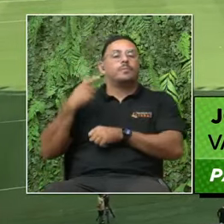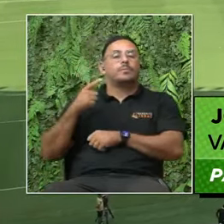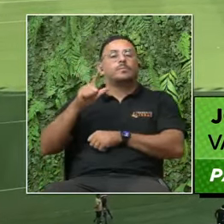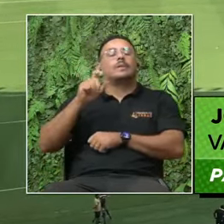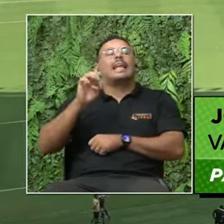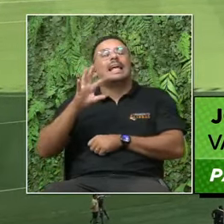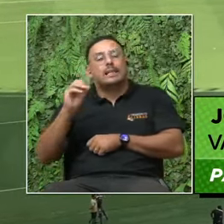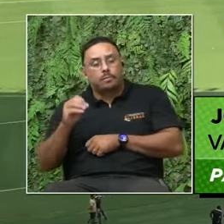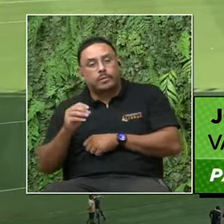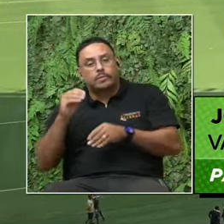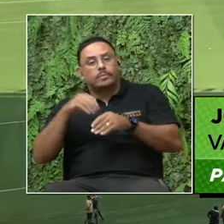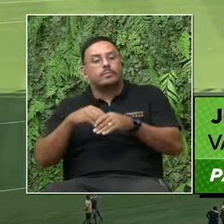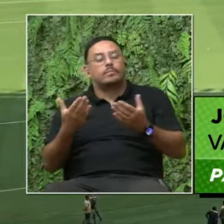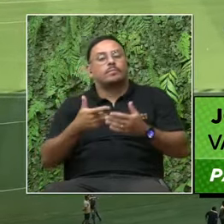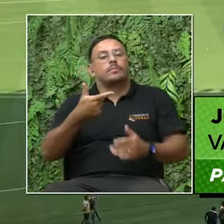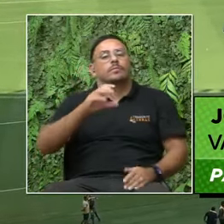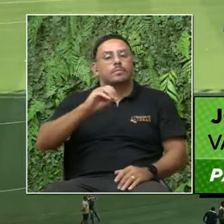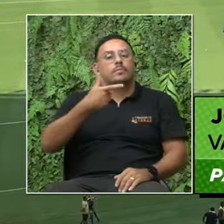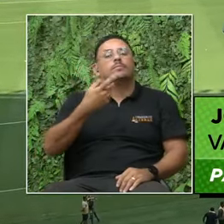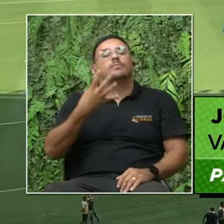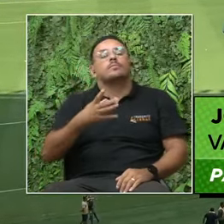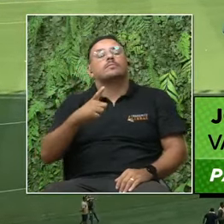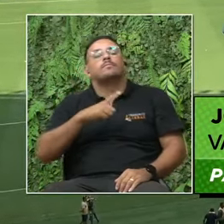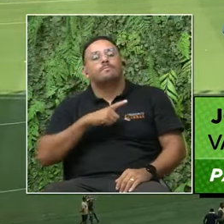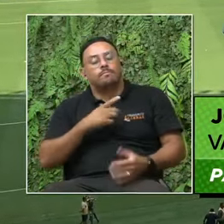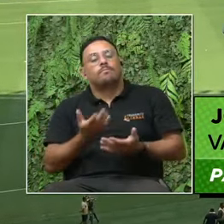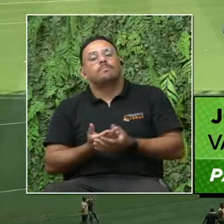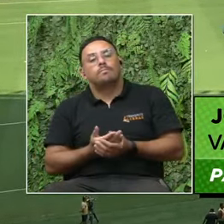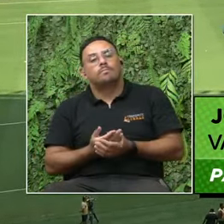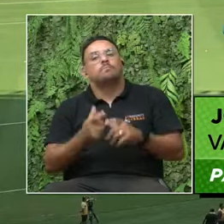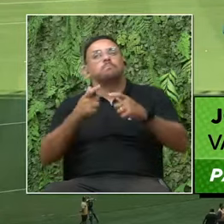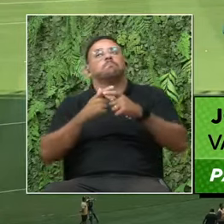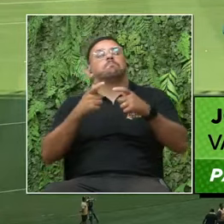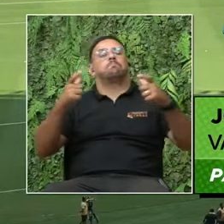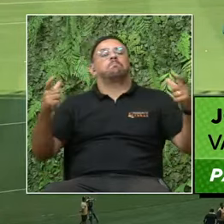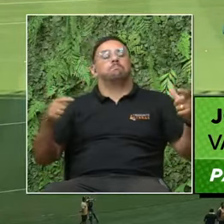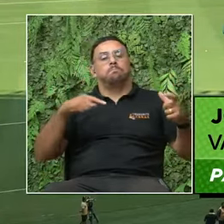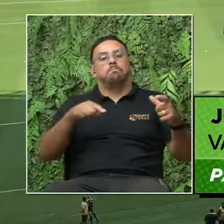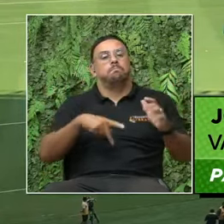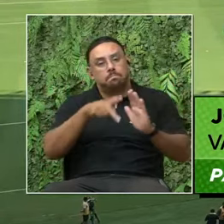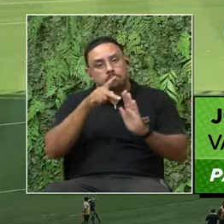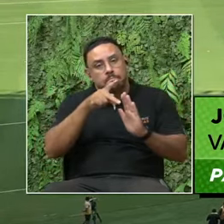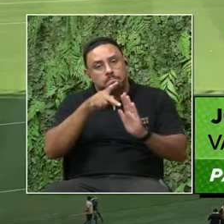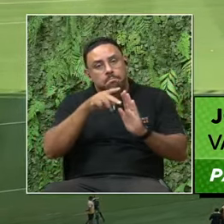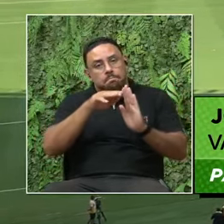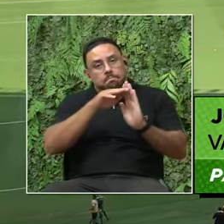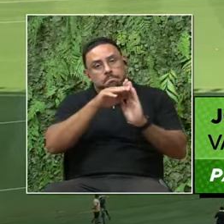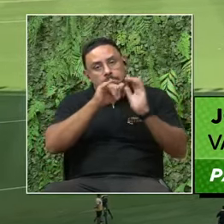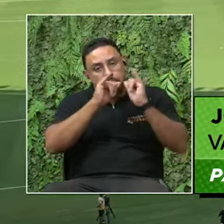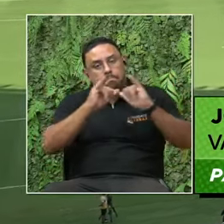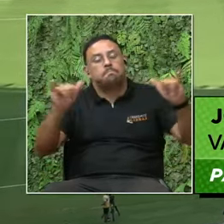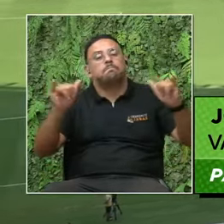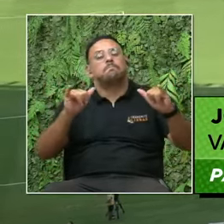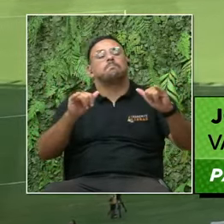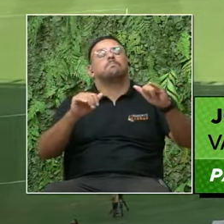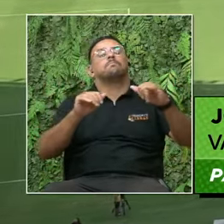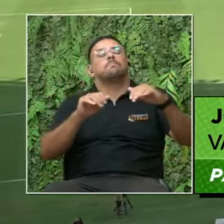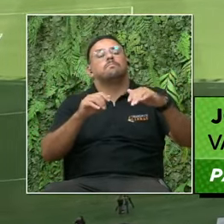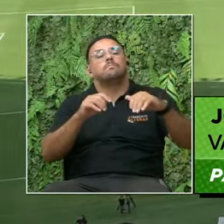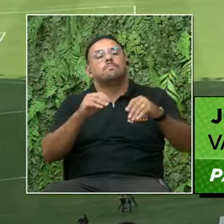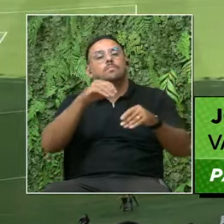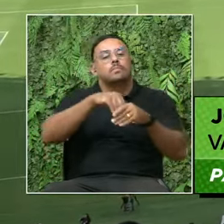instituição e agora em 2024 nós temos expandido esse programa para parcerias